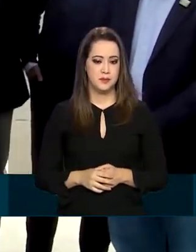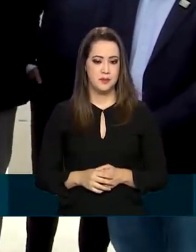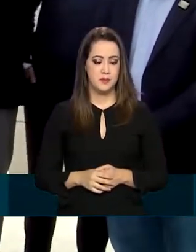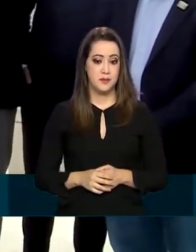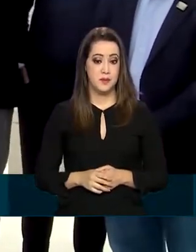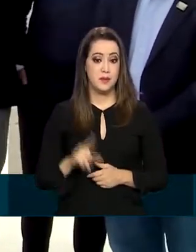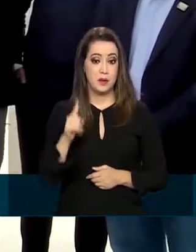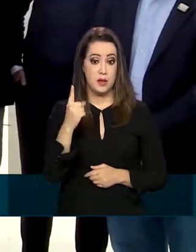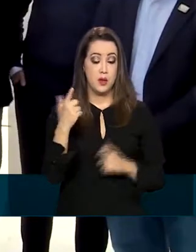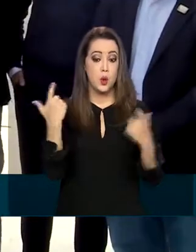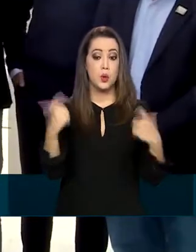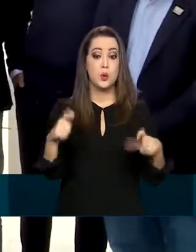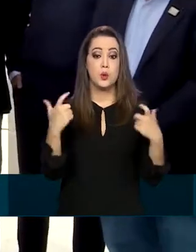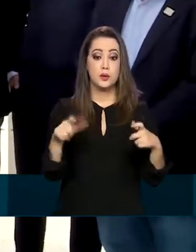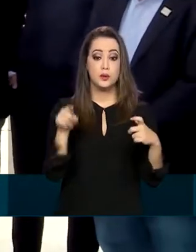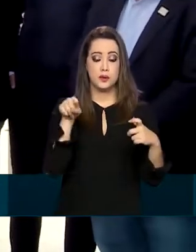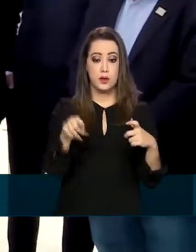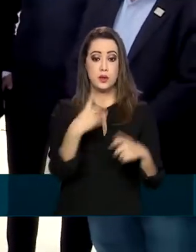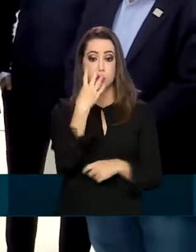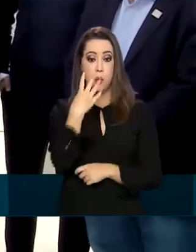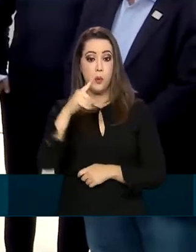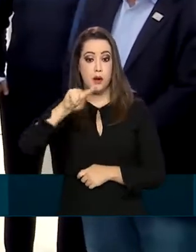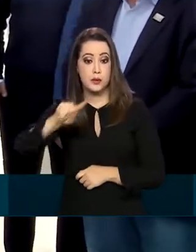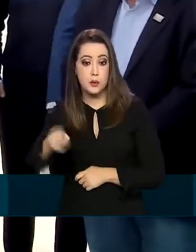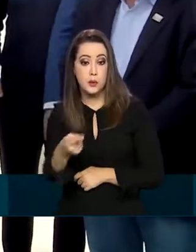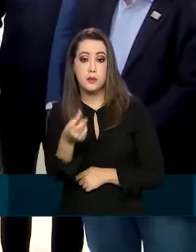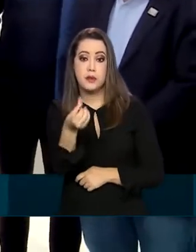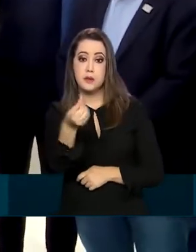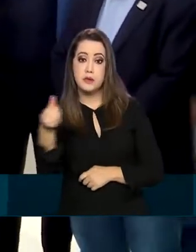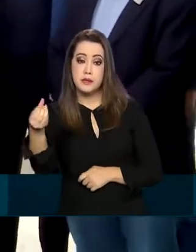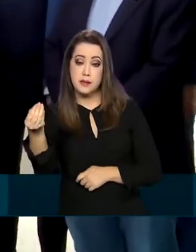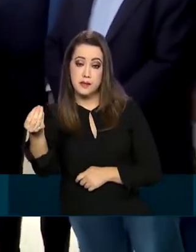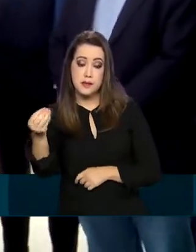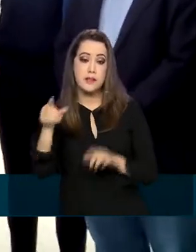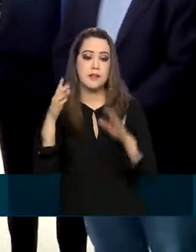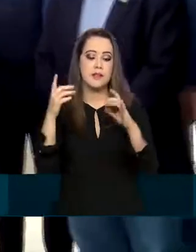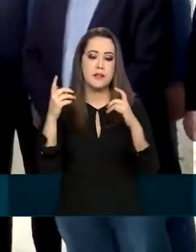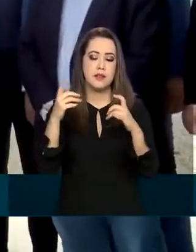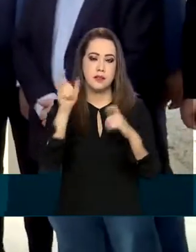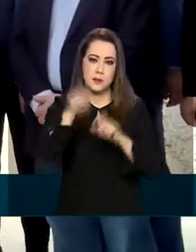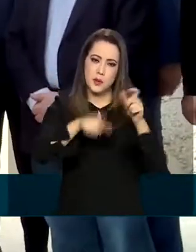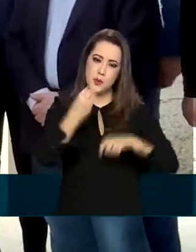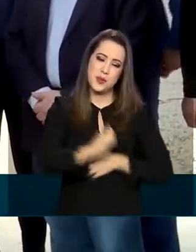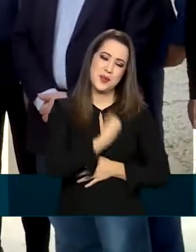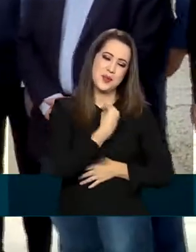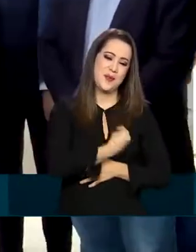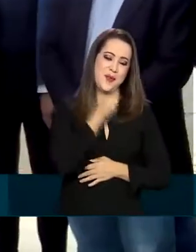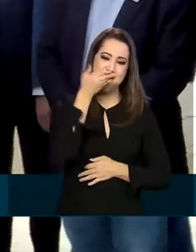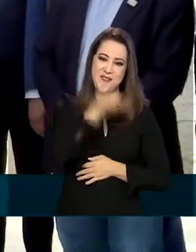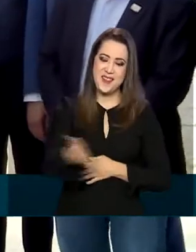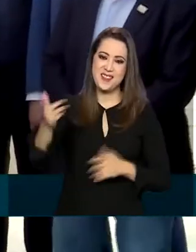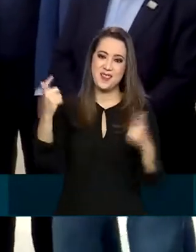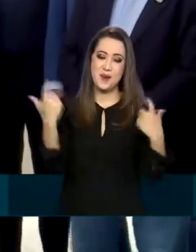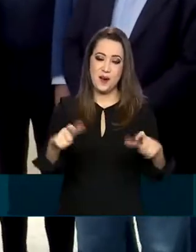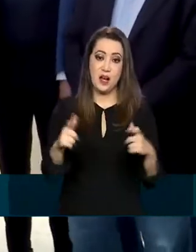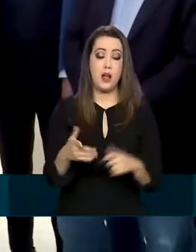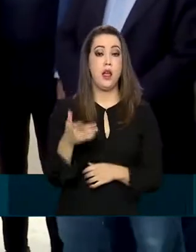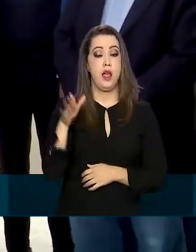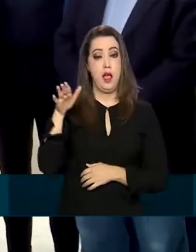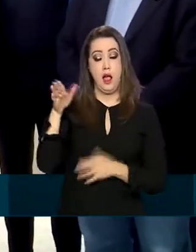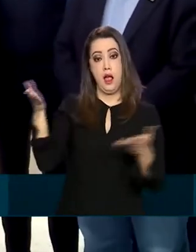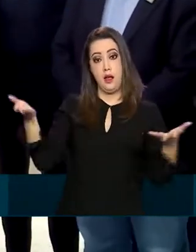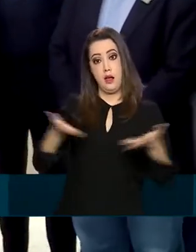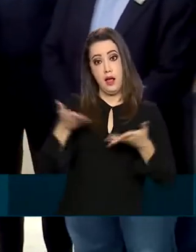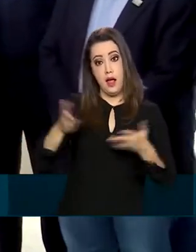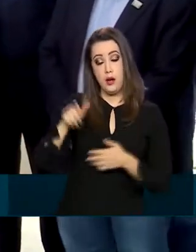Essa aqui é uma das 4.600 futuras moradoras, né, e futuros moradores